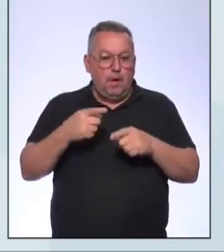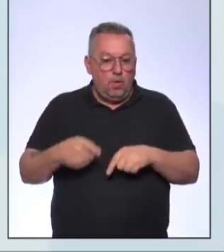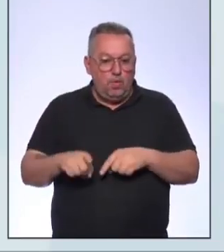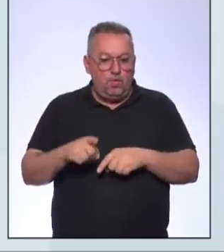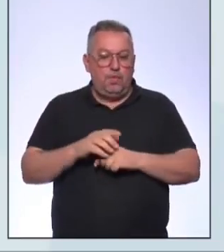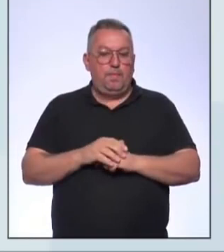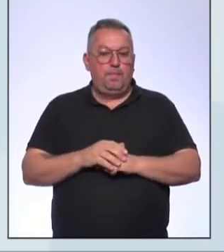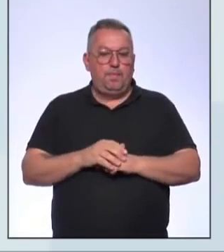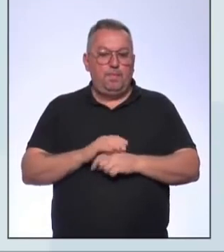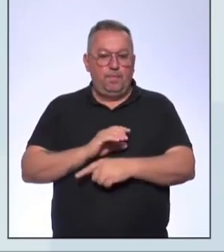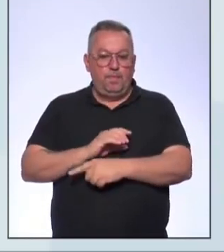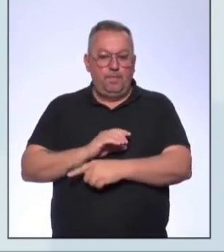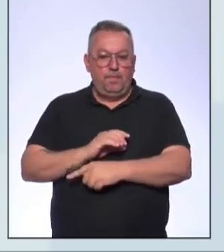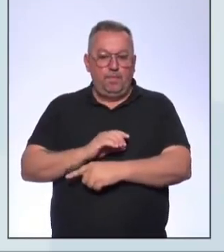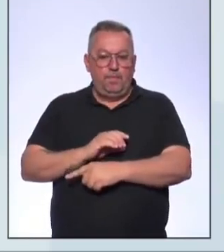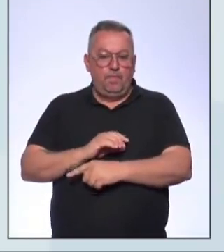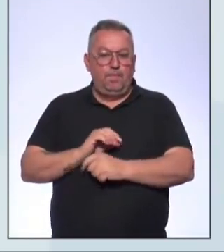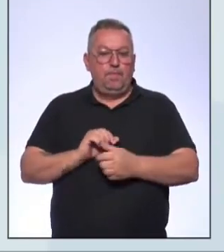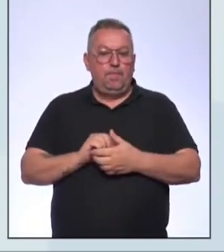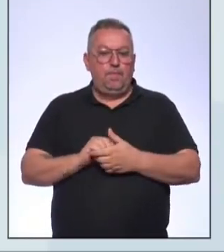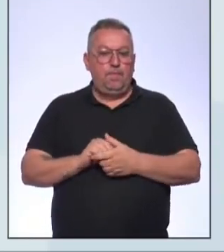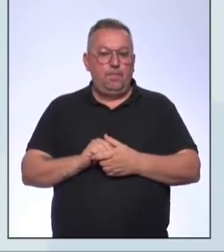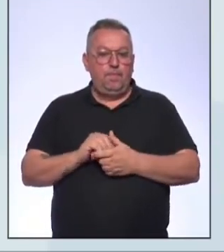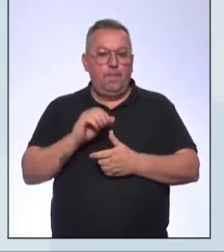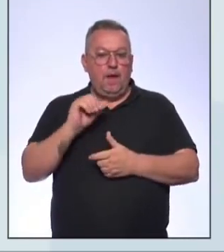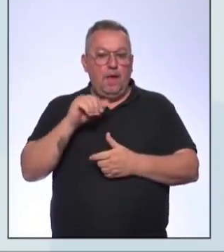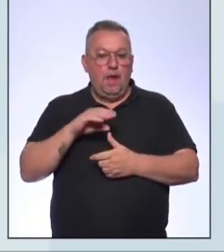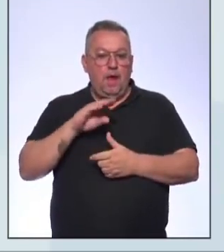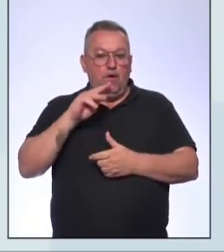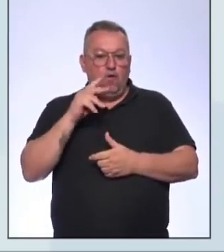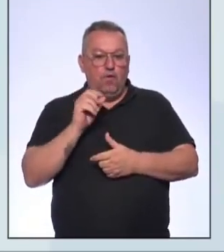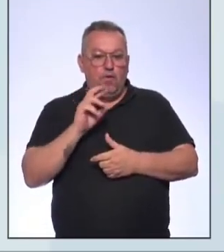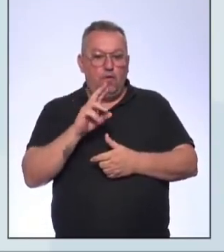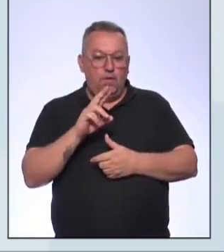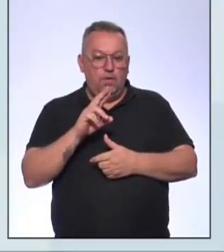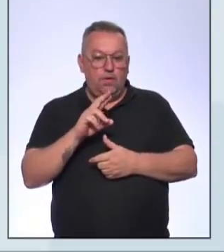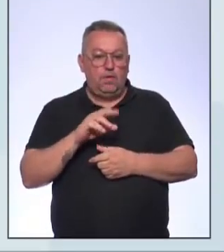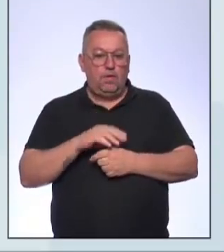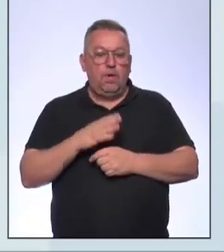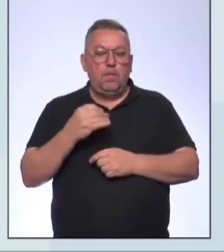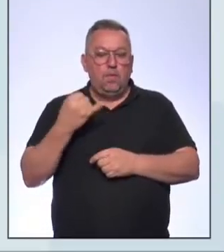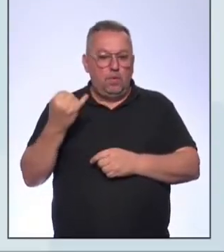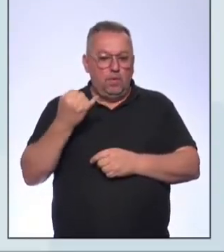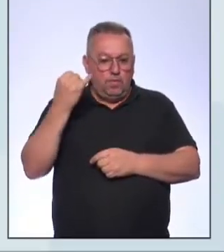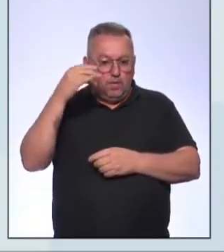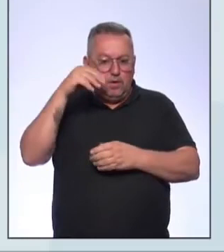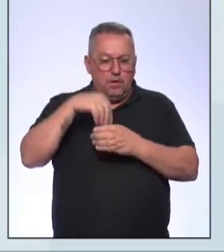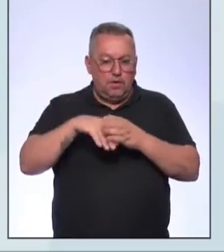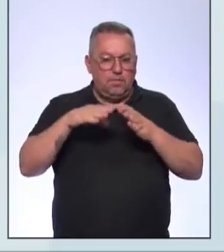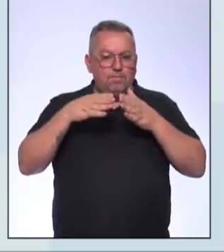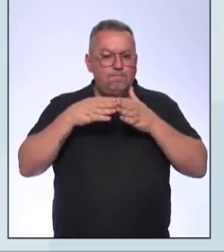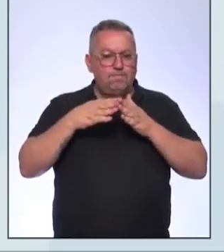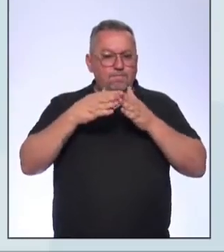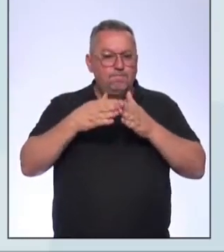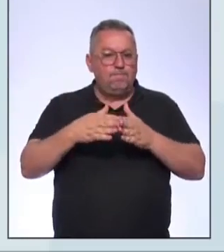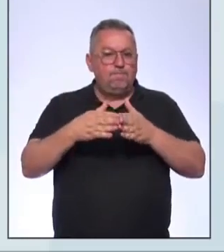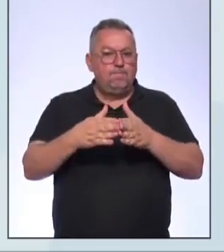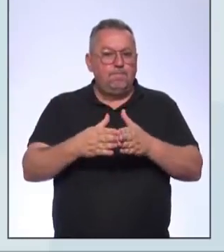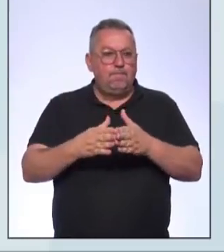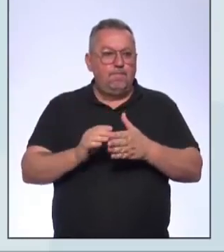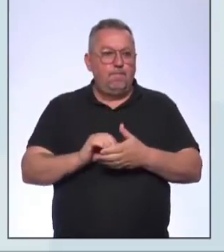também. E a última, anchor. Isso, an anchor is a very important part of a ship. Então a âncora é a parte